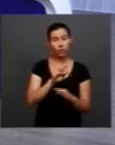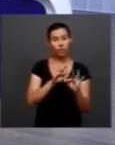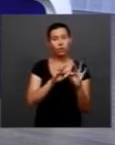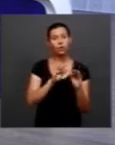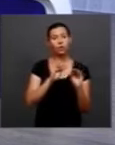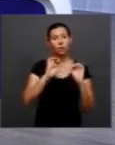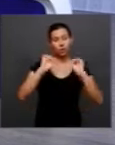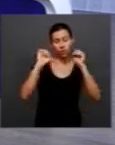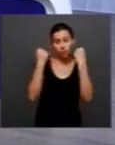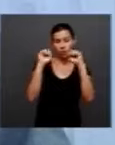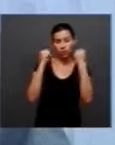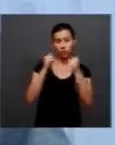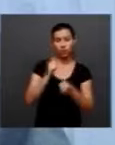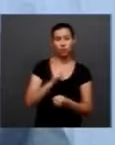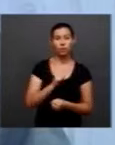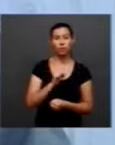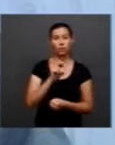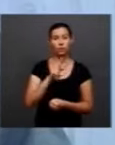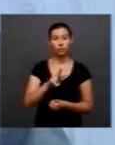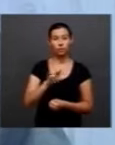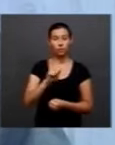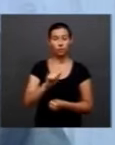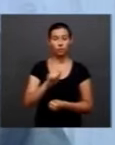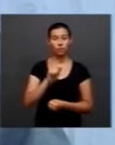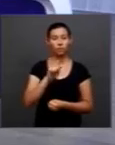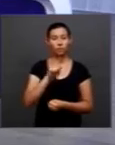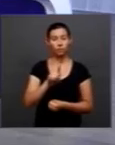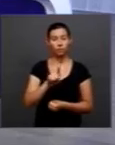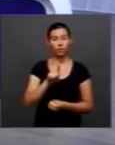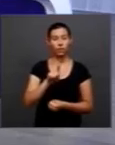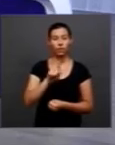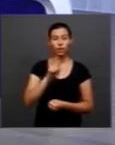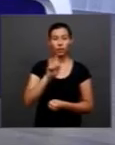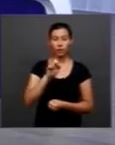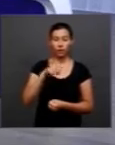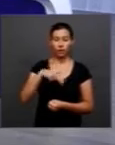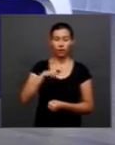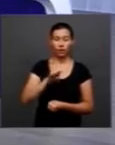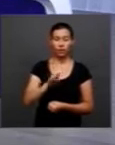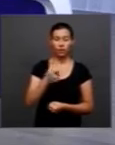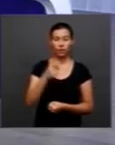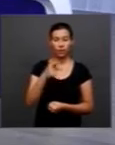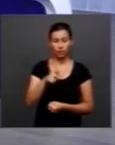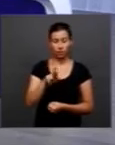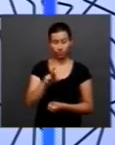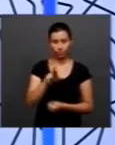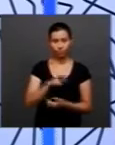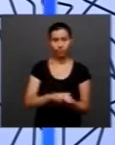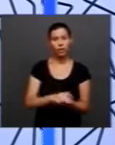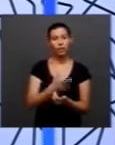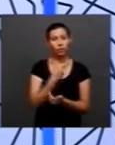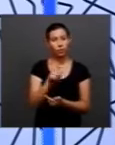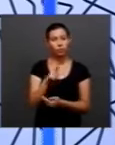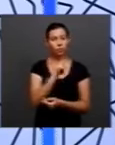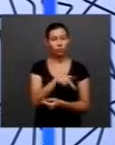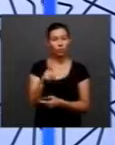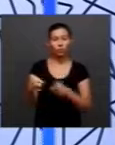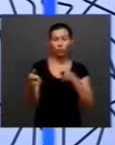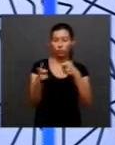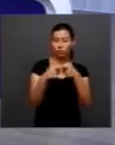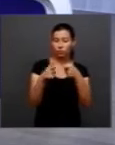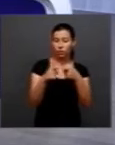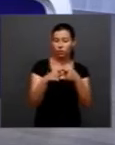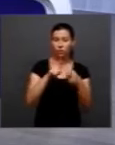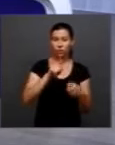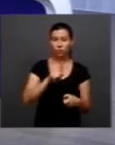Física da UFO, Wagner do Prado, e com o professor da Faculdade de Medicina, Gustavo Raimondi. Boa noite,